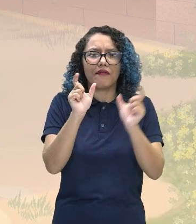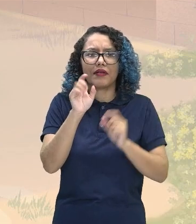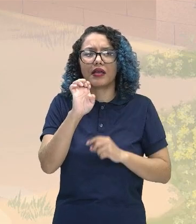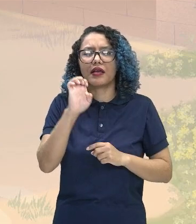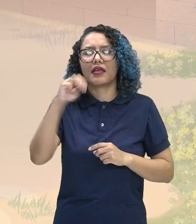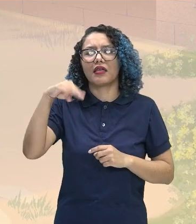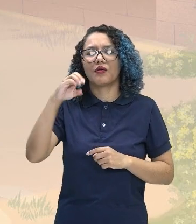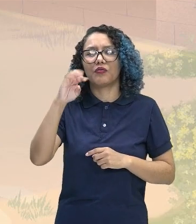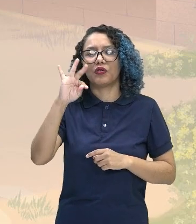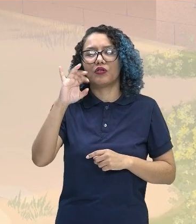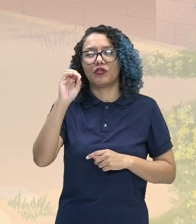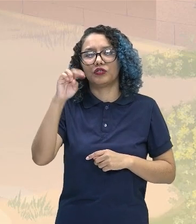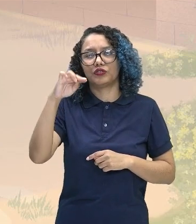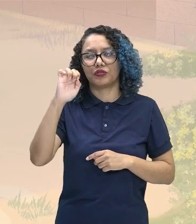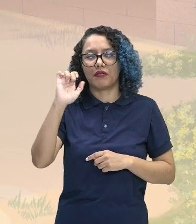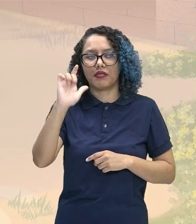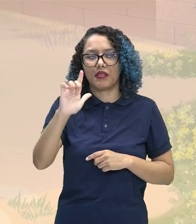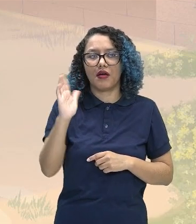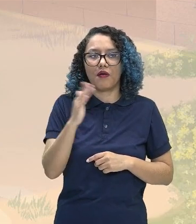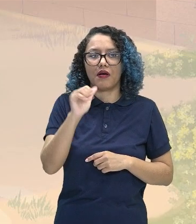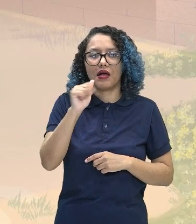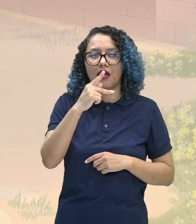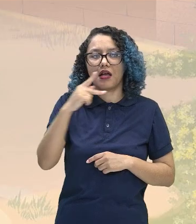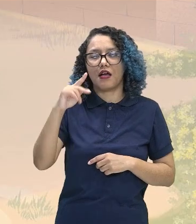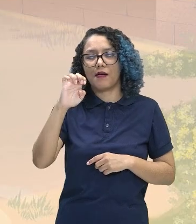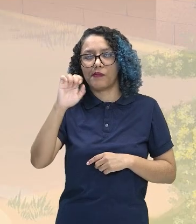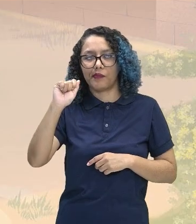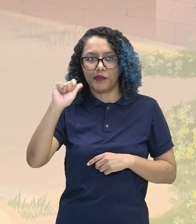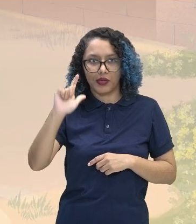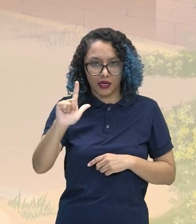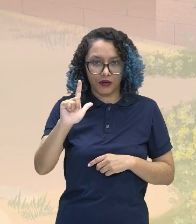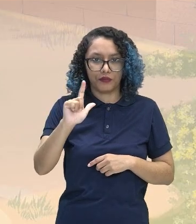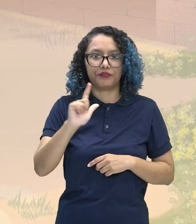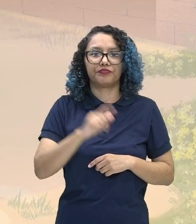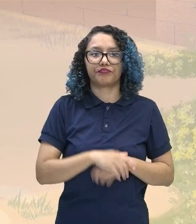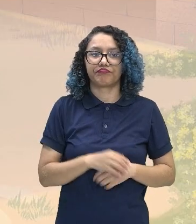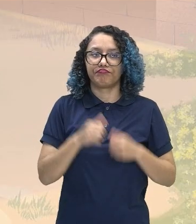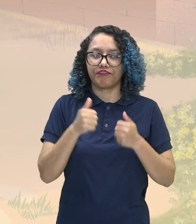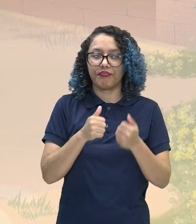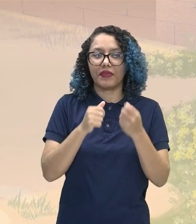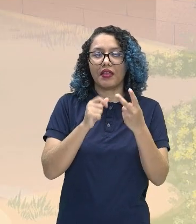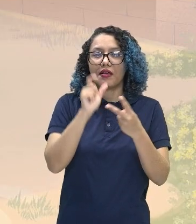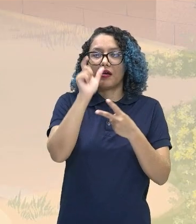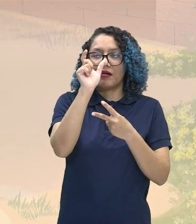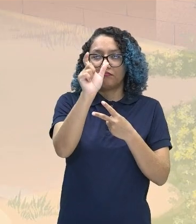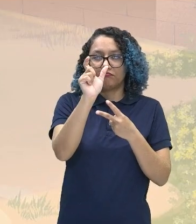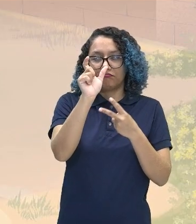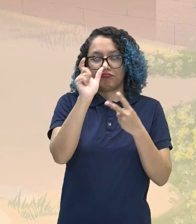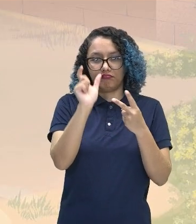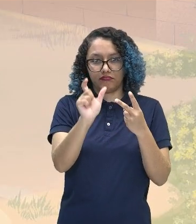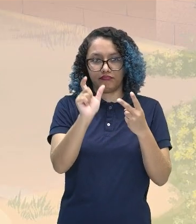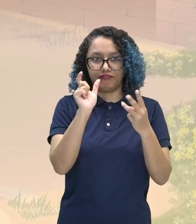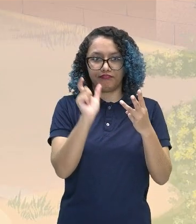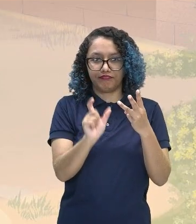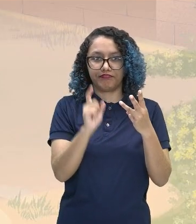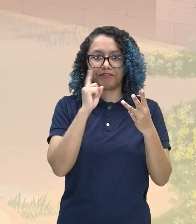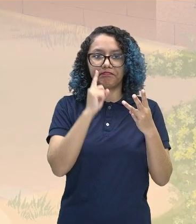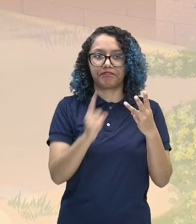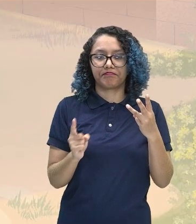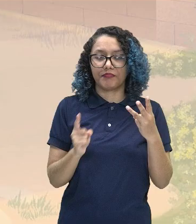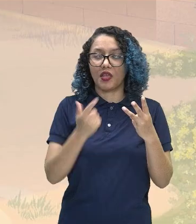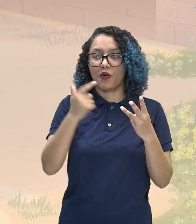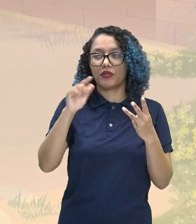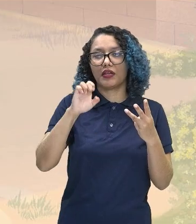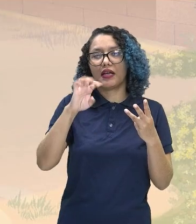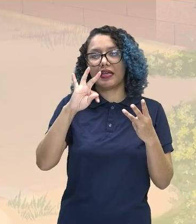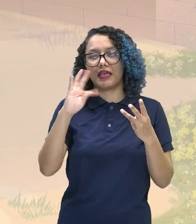temos aqui 2 expressões, logic, emotional appeal, e por fim, ethos.